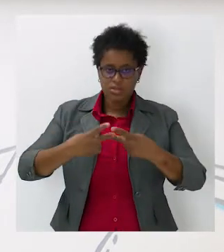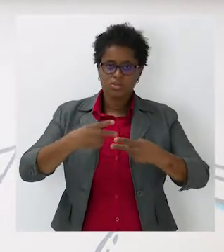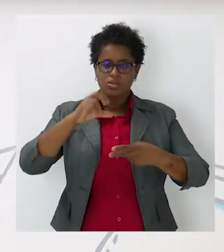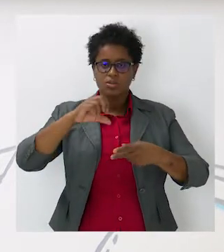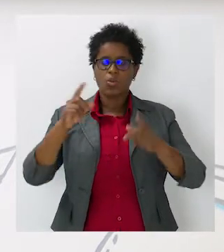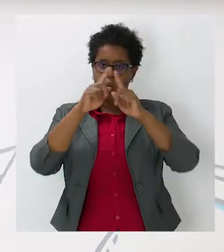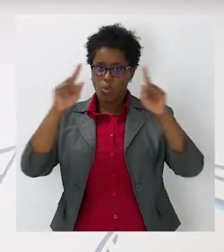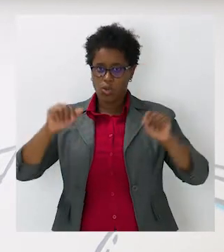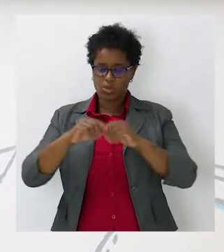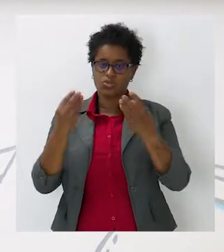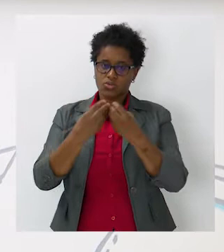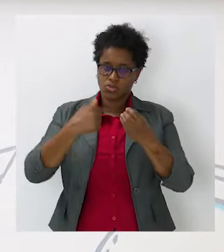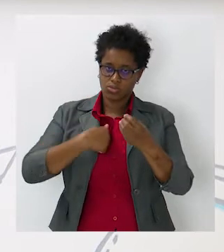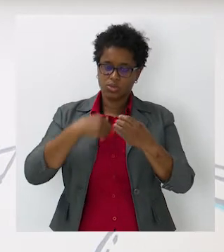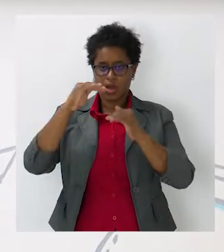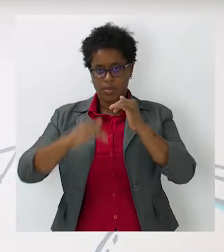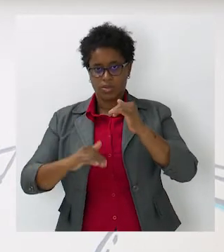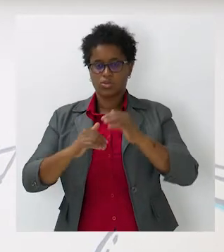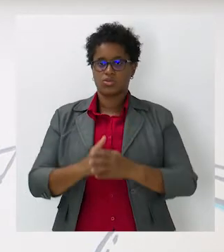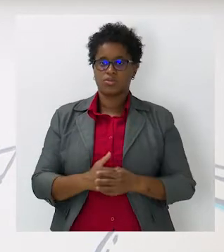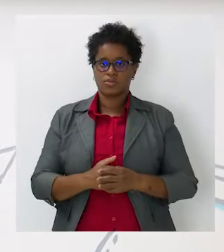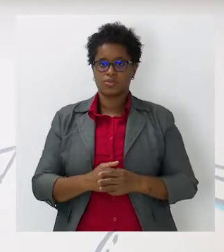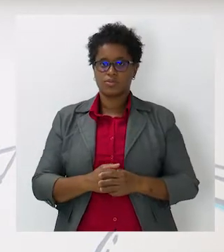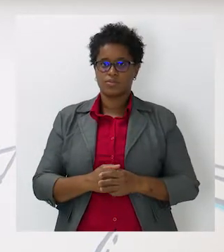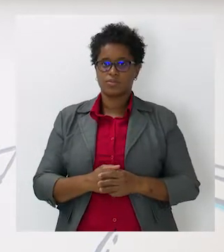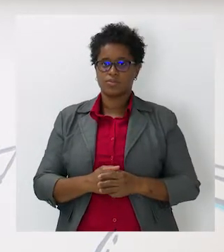Analisem o quadro comigo abaixo.